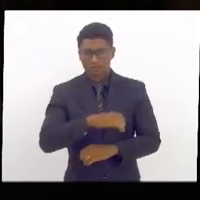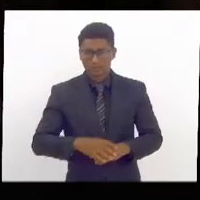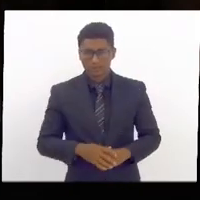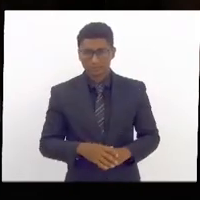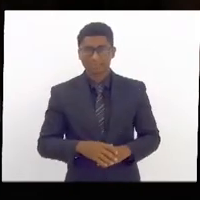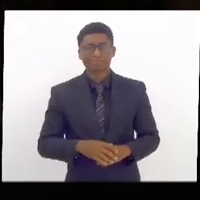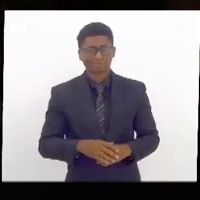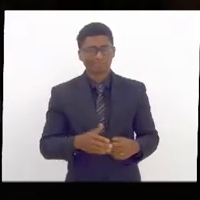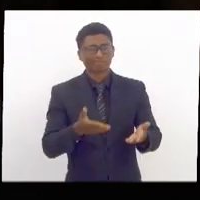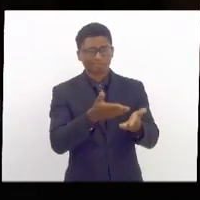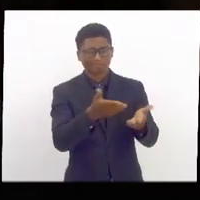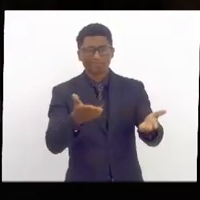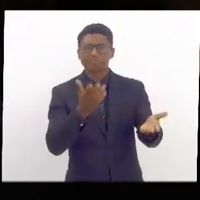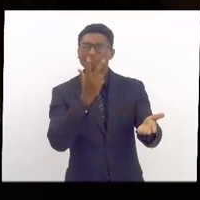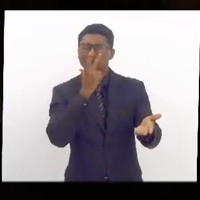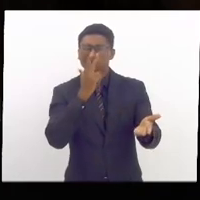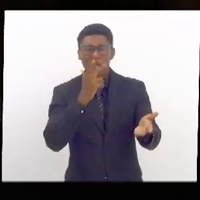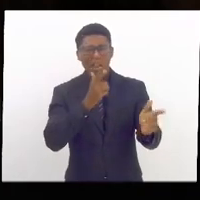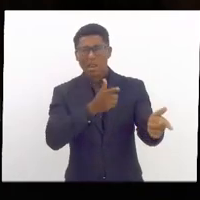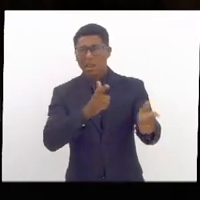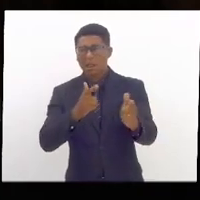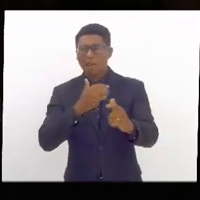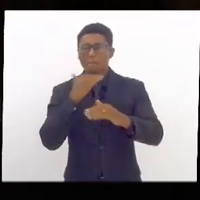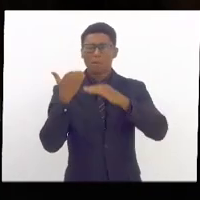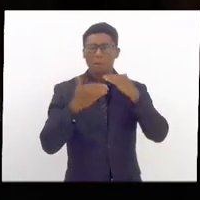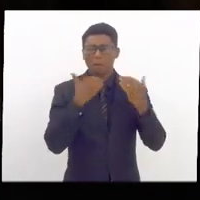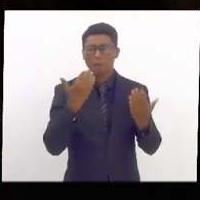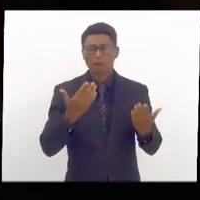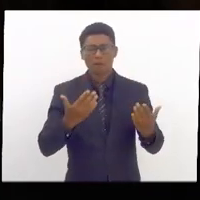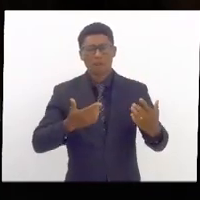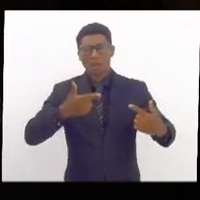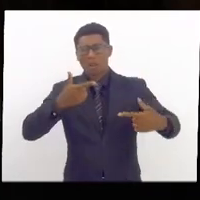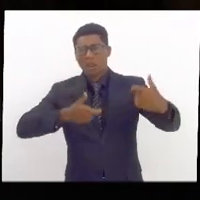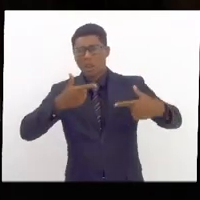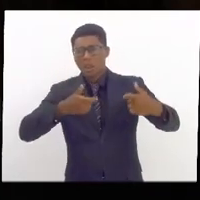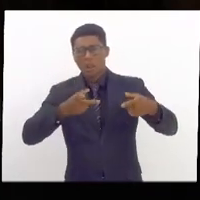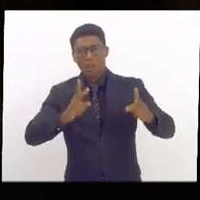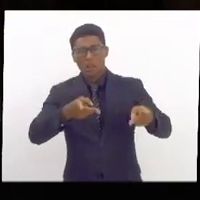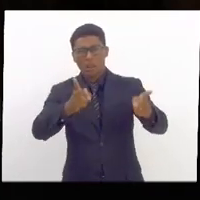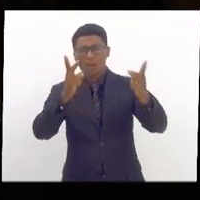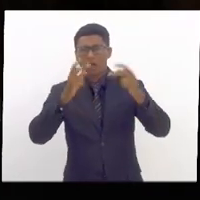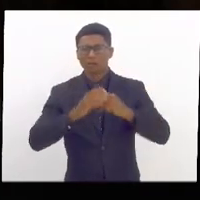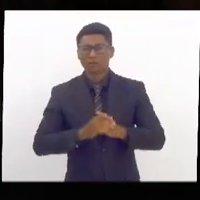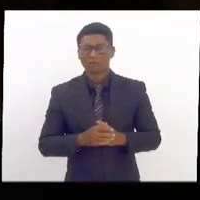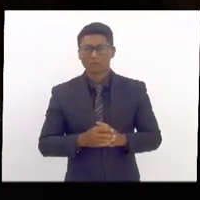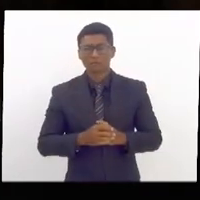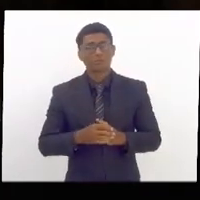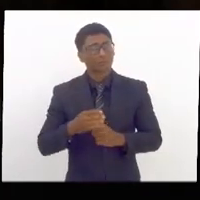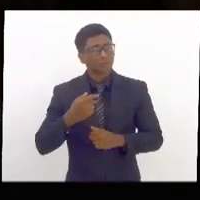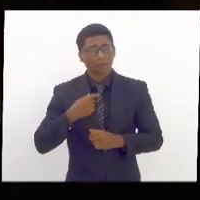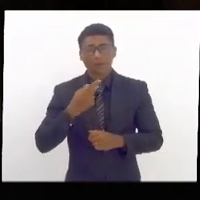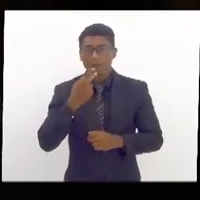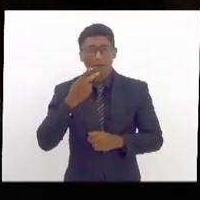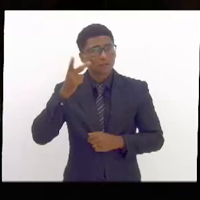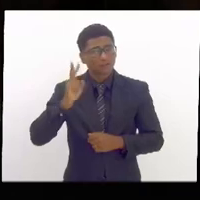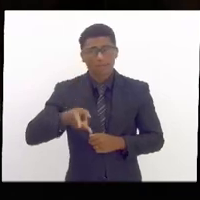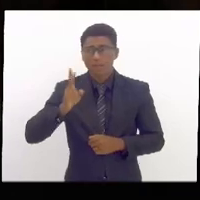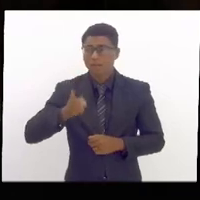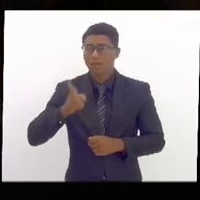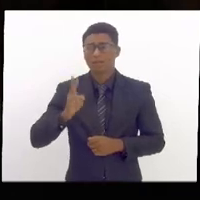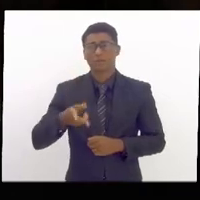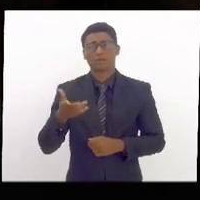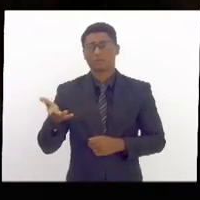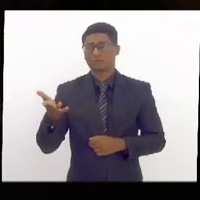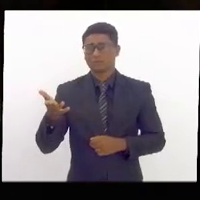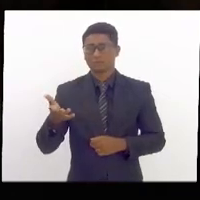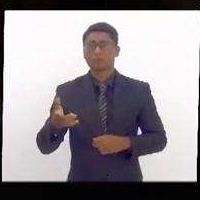as mortes, que prioriza a lógica do confronto, e não aquilo que a gente tem dito tanto e já demonstrou, inclusive,